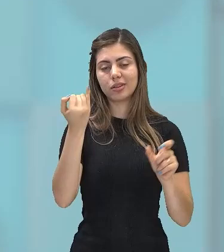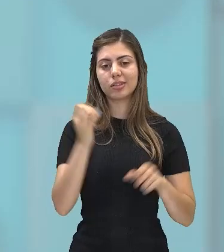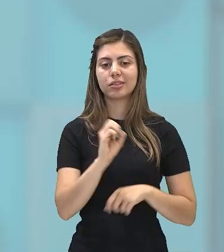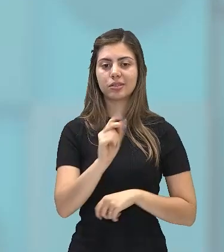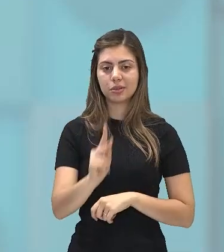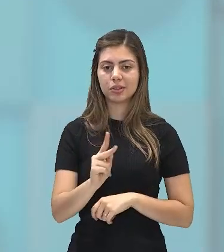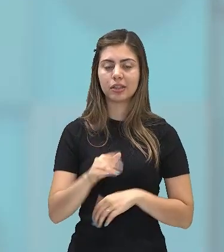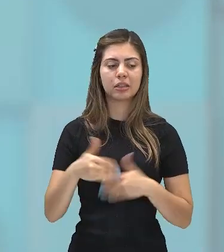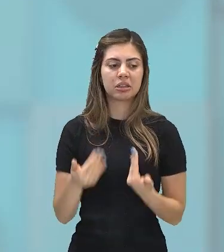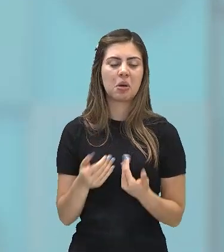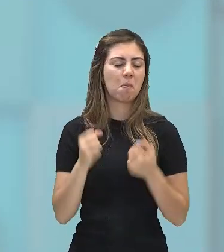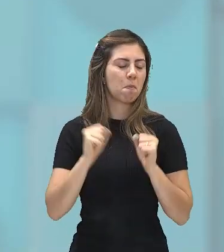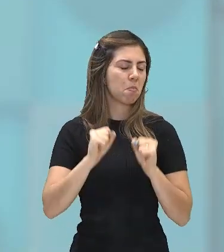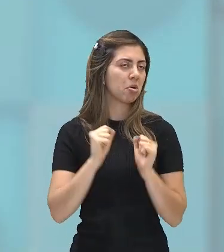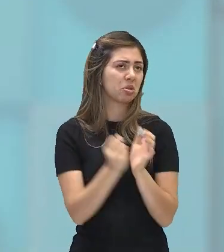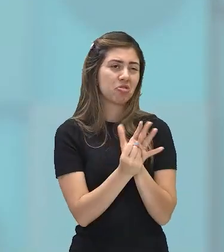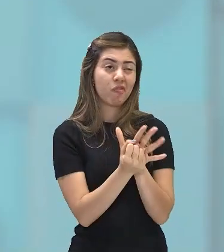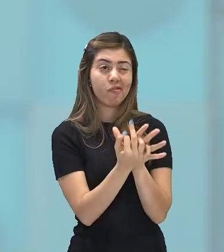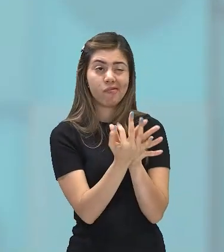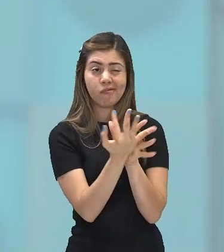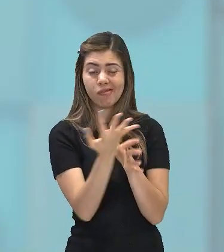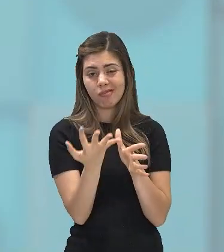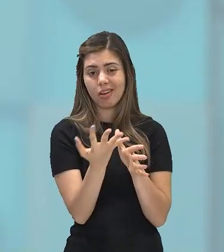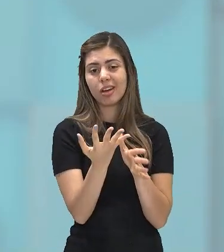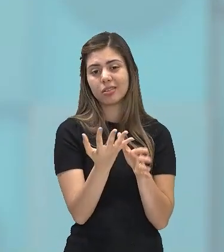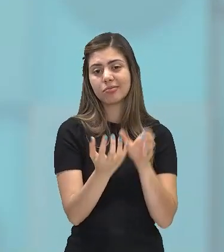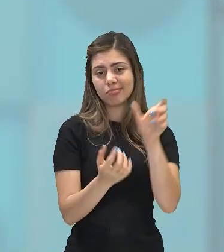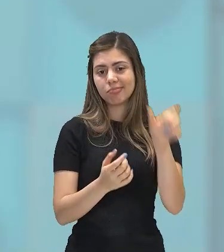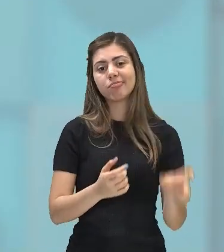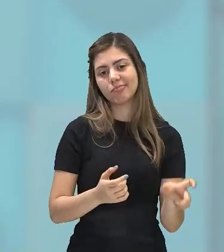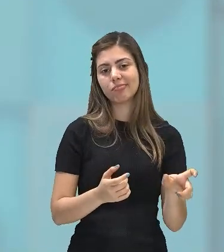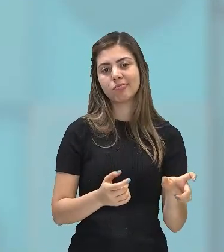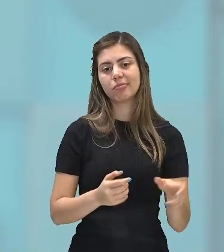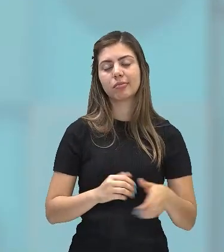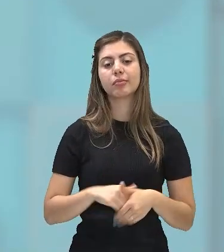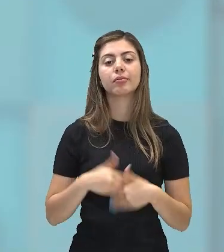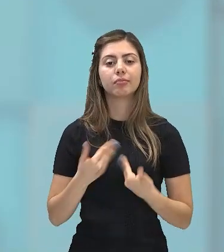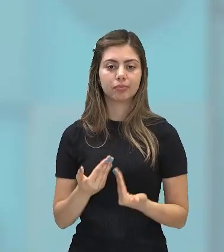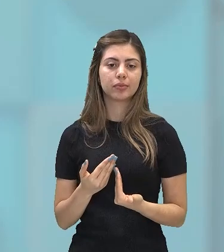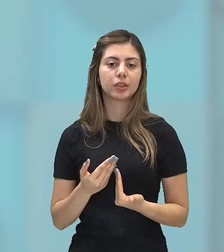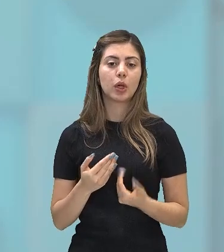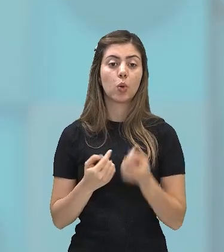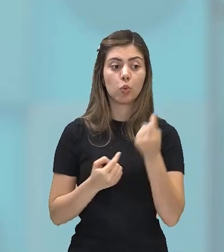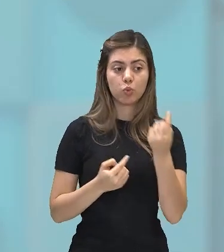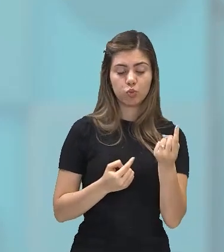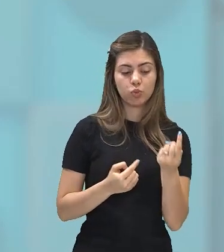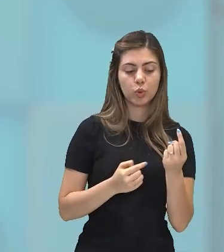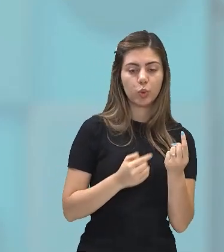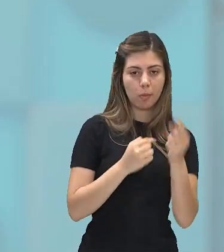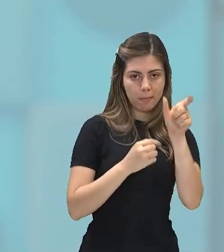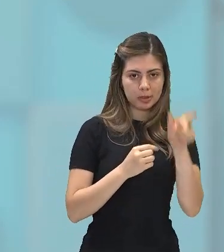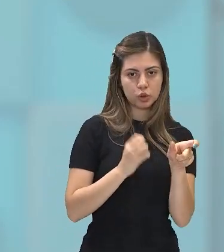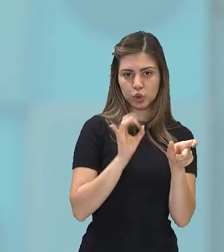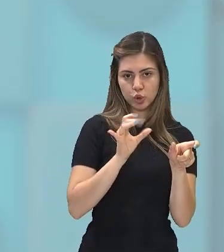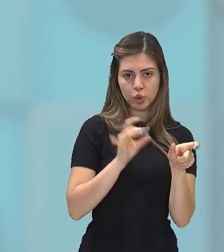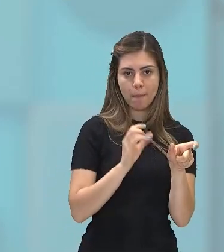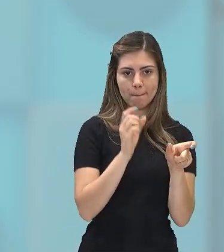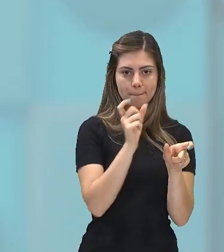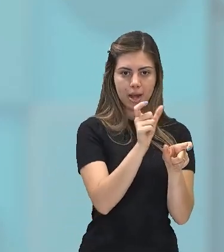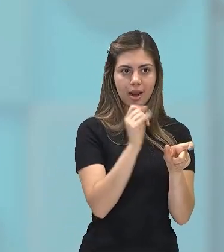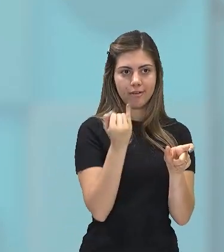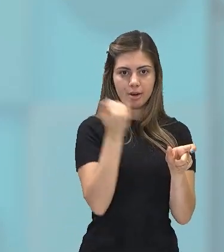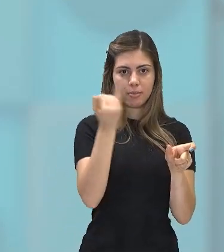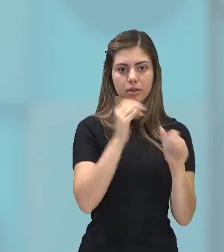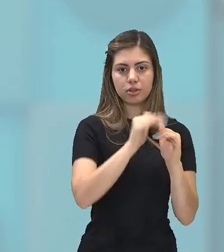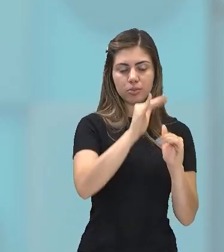da quantidade de núcleos que você vai poder ter, não é? O que vai definir é um núcleo só, sujeito simples. 2